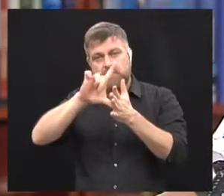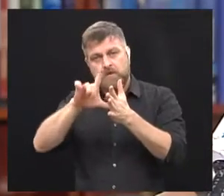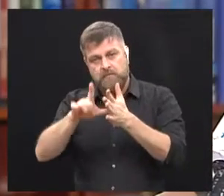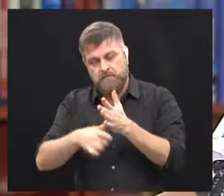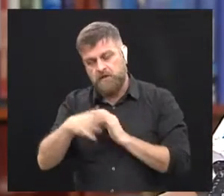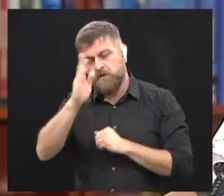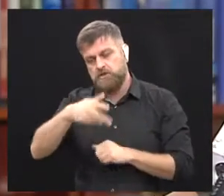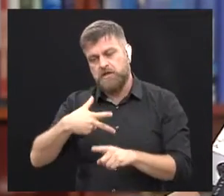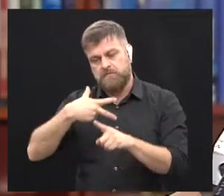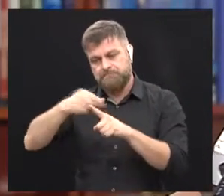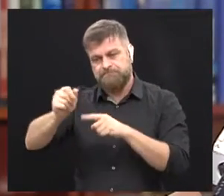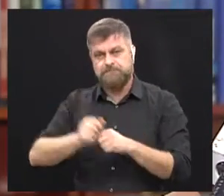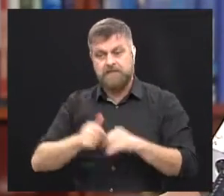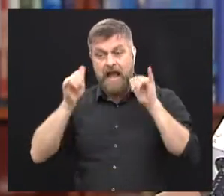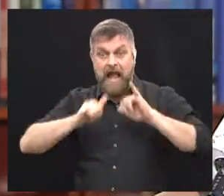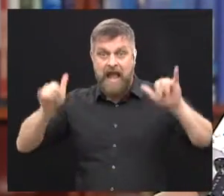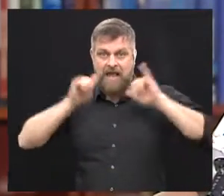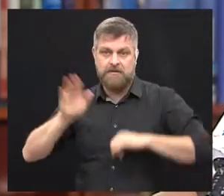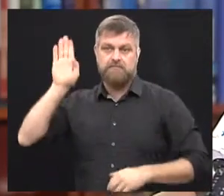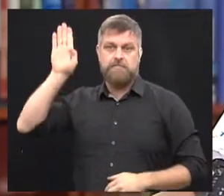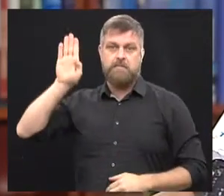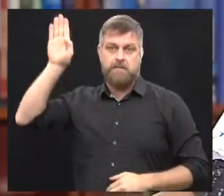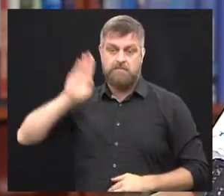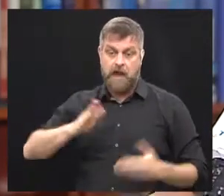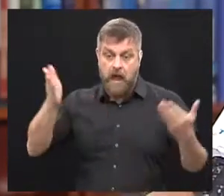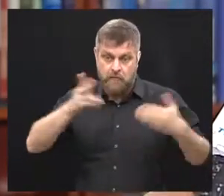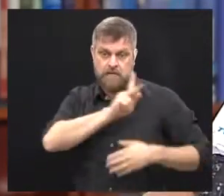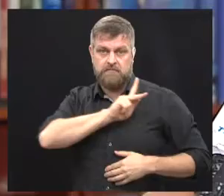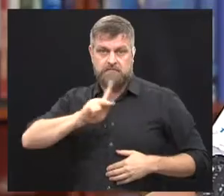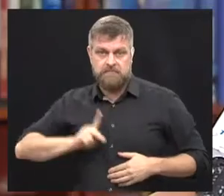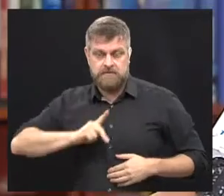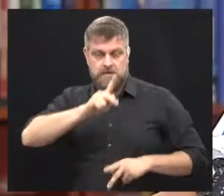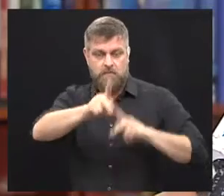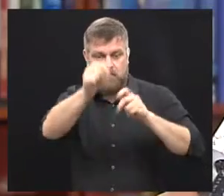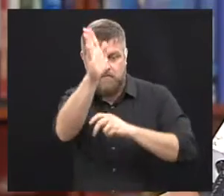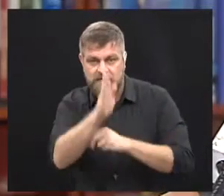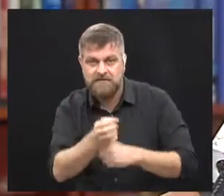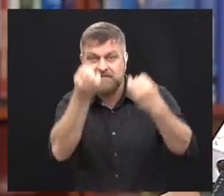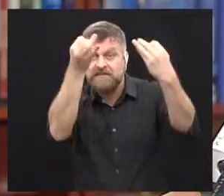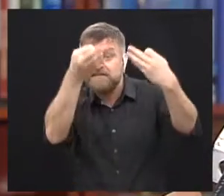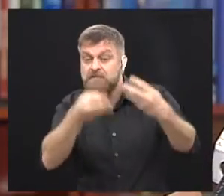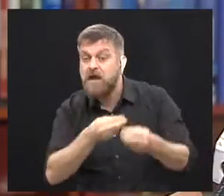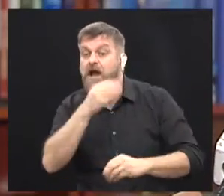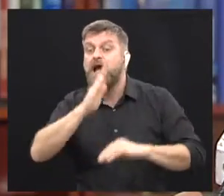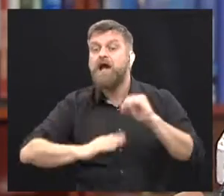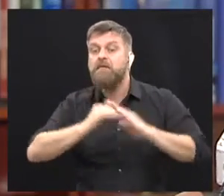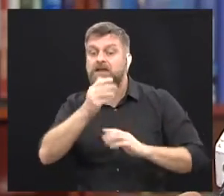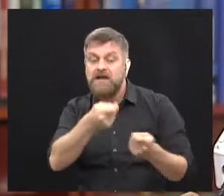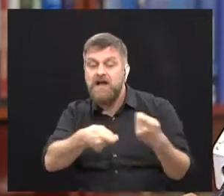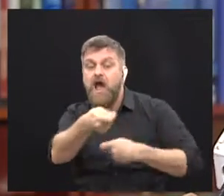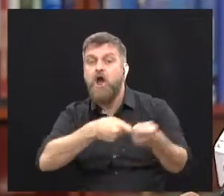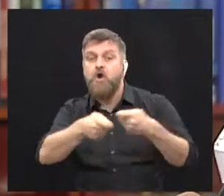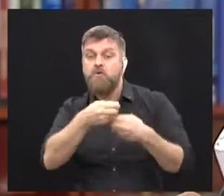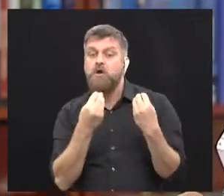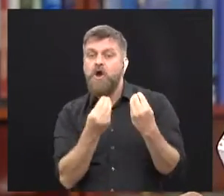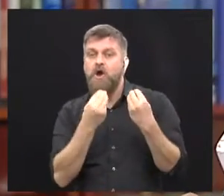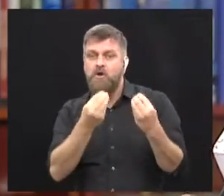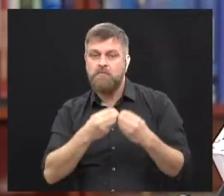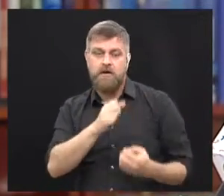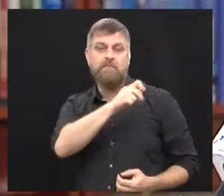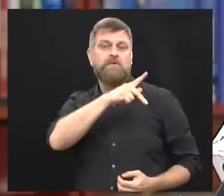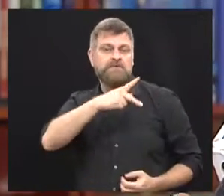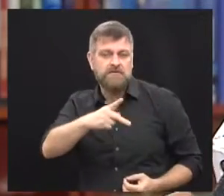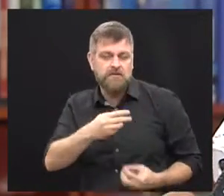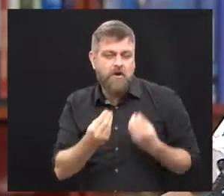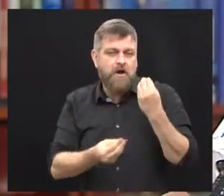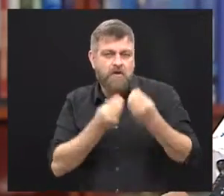essa energia da campanha, e explicar para o povo brasileiro exatamente o que ele pretende fazer na economia, em relação à Previdência, como é